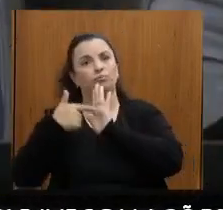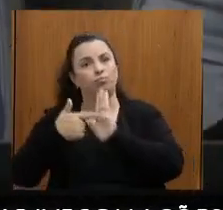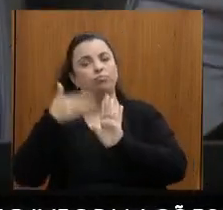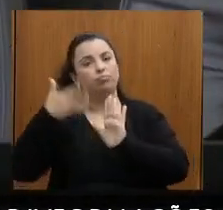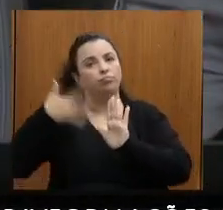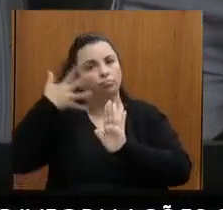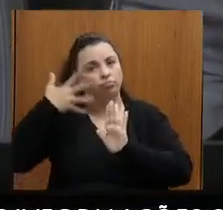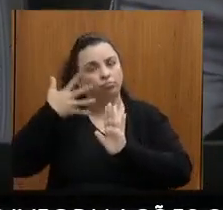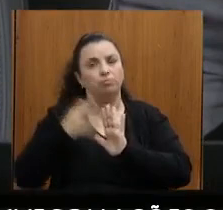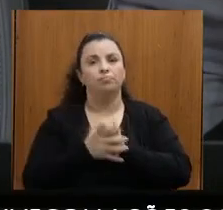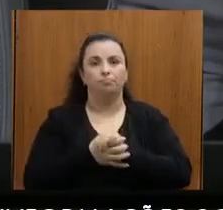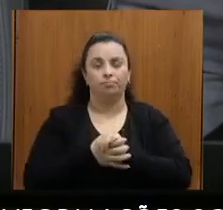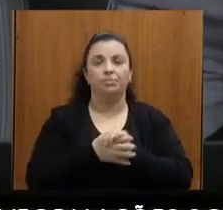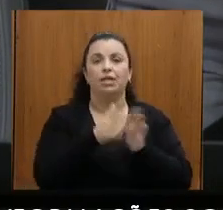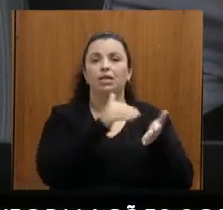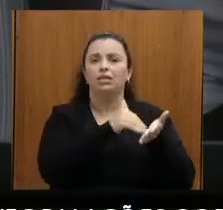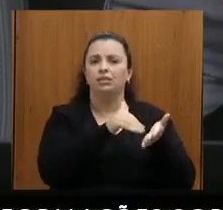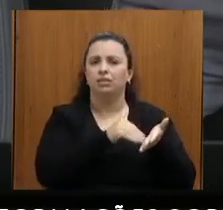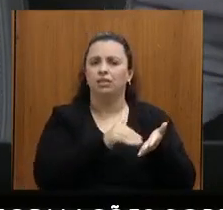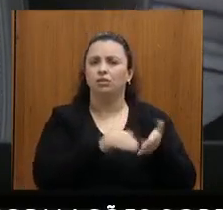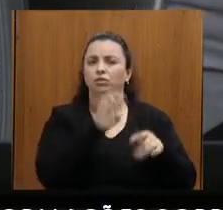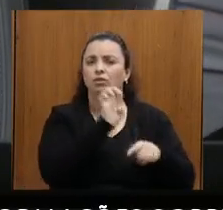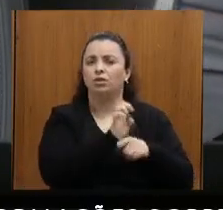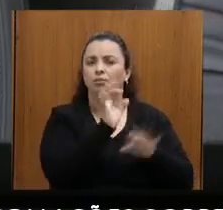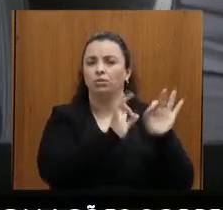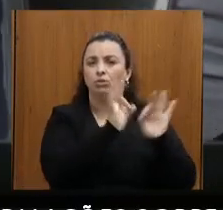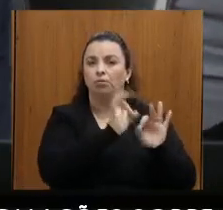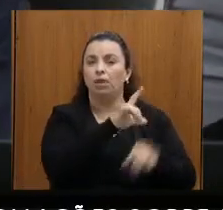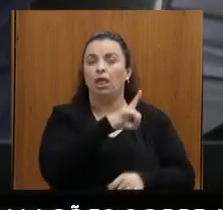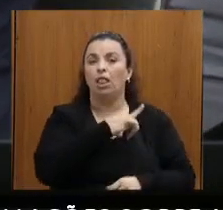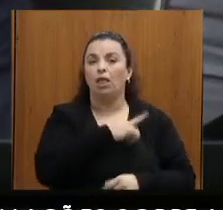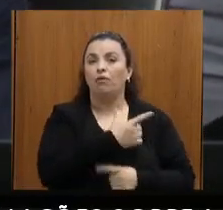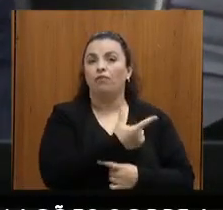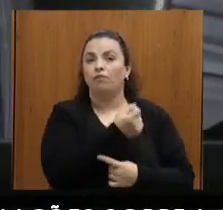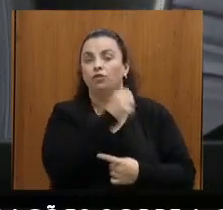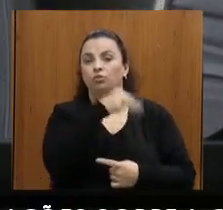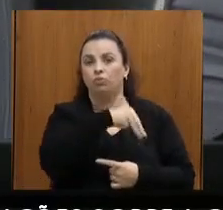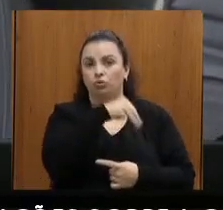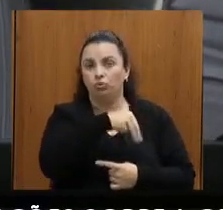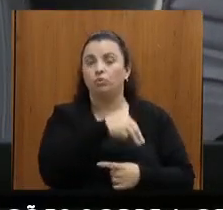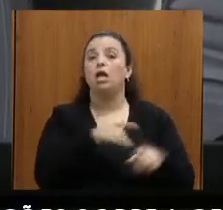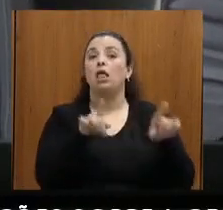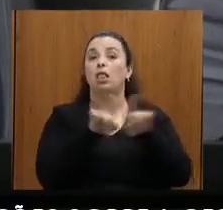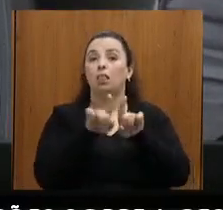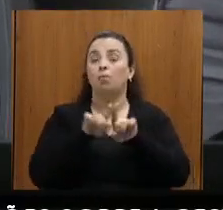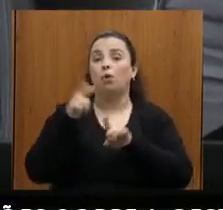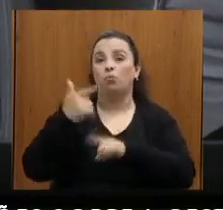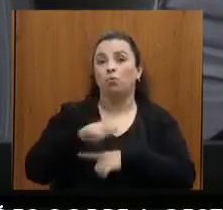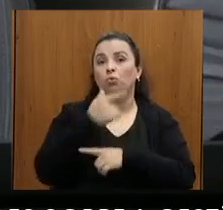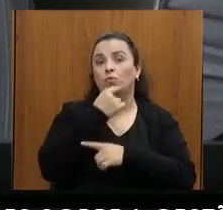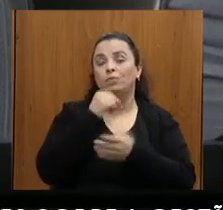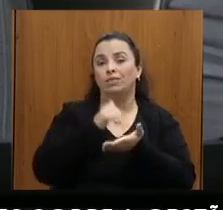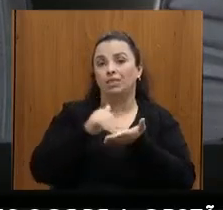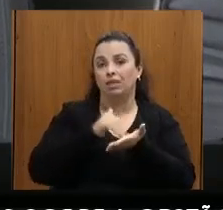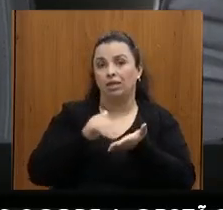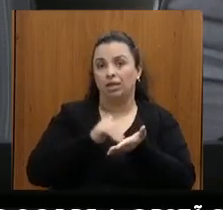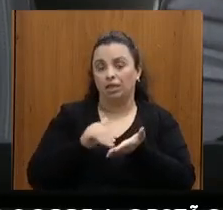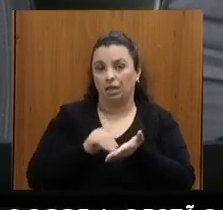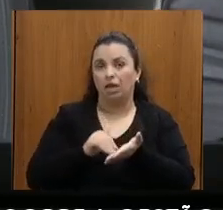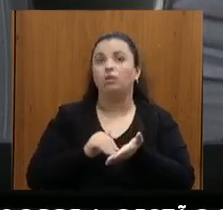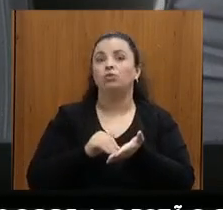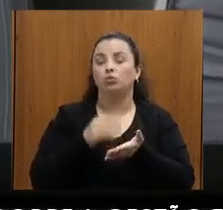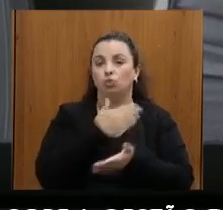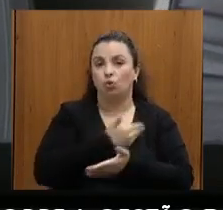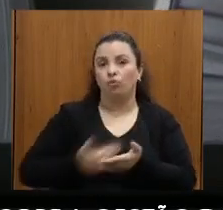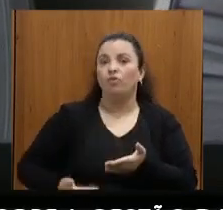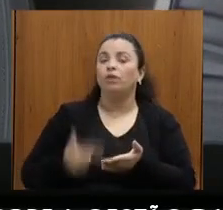à secretária de Estado de Planejamento, senhora Luiz Desporá, de até 20 minutos, bem como o excelentíssimo senhor secretário de governo.